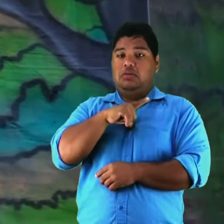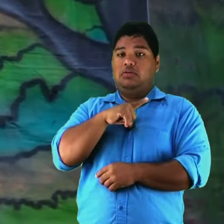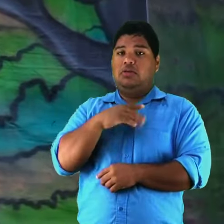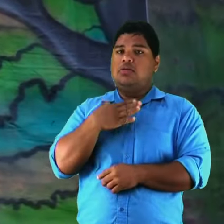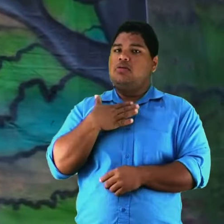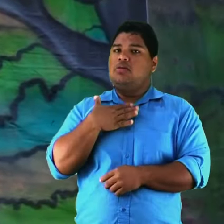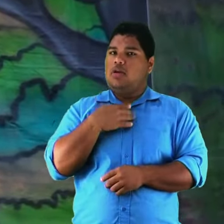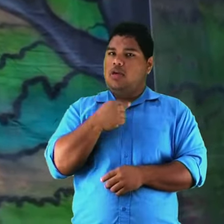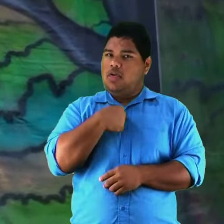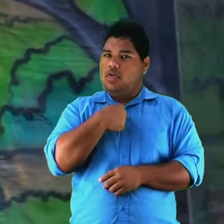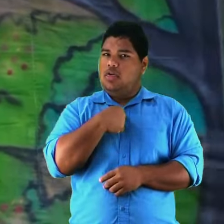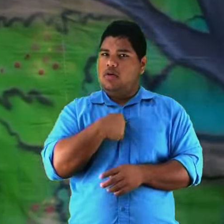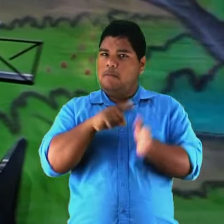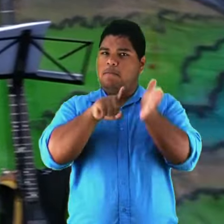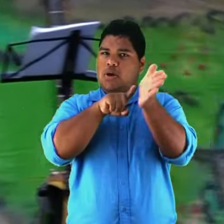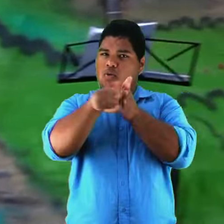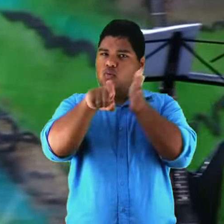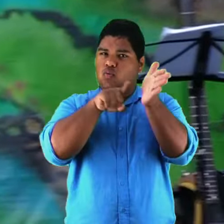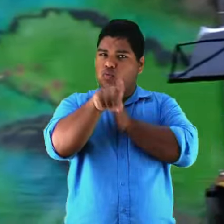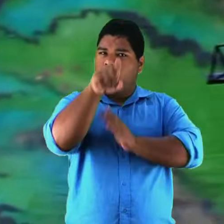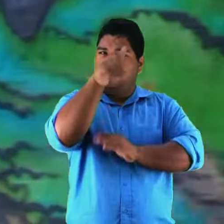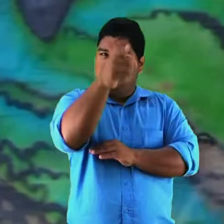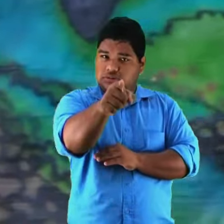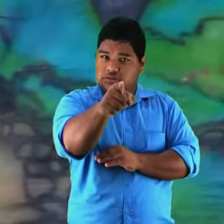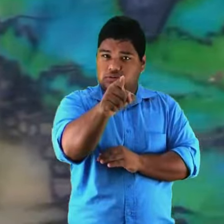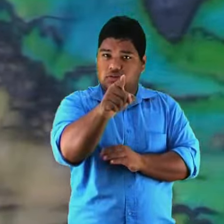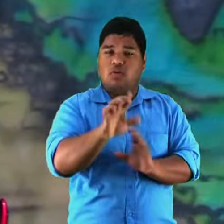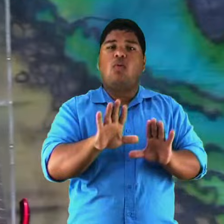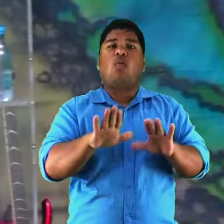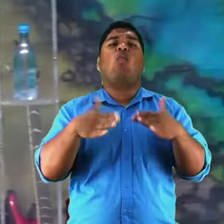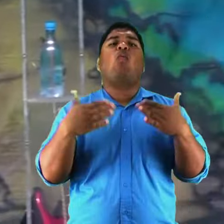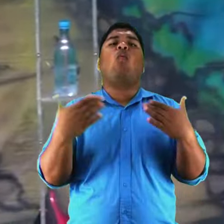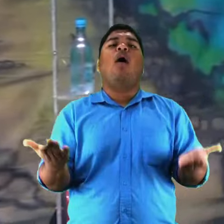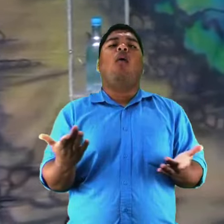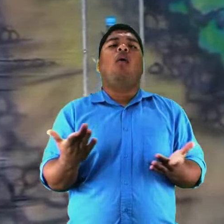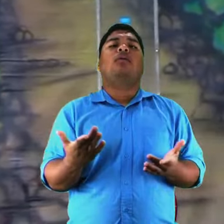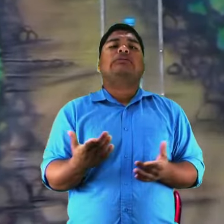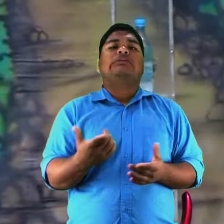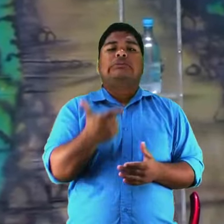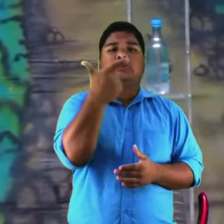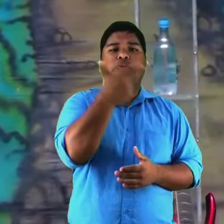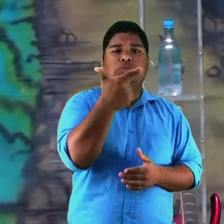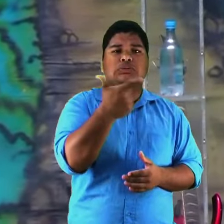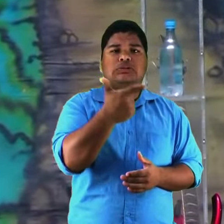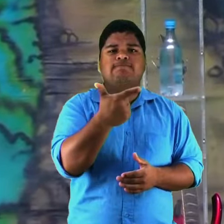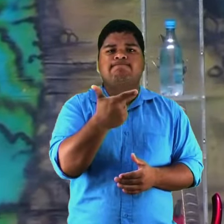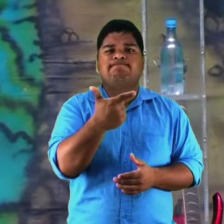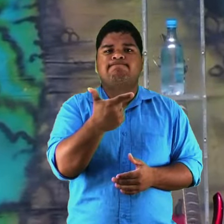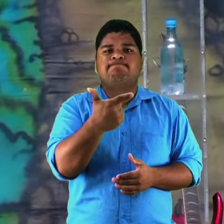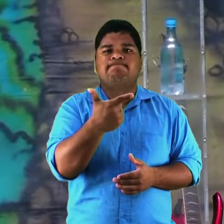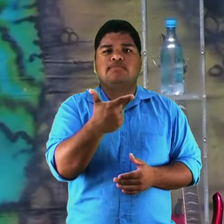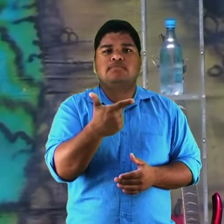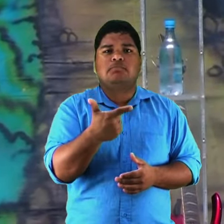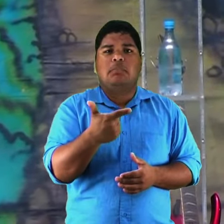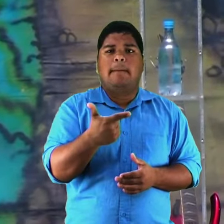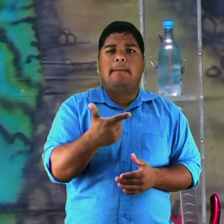qual dessas duas afirmações falou ao seu coração nessa noite?